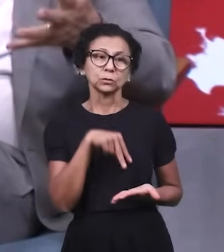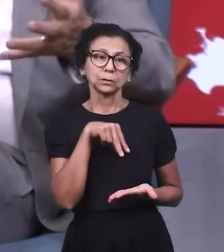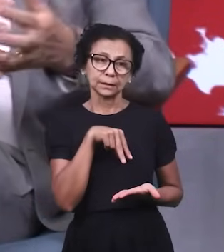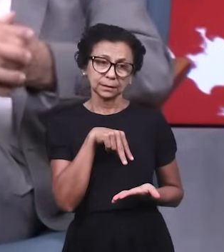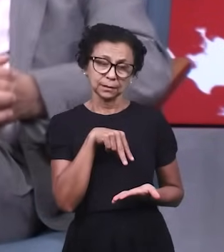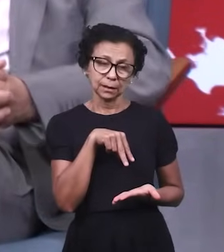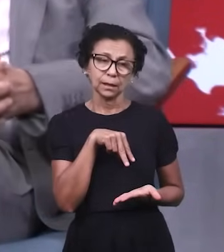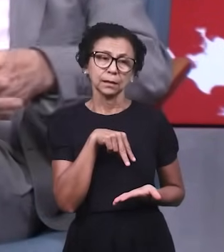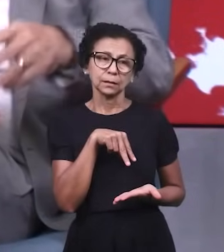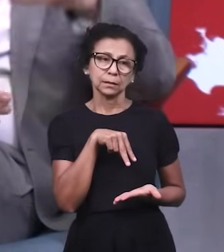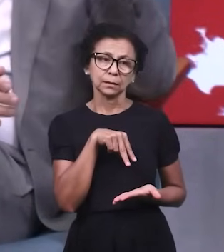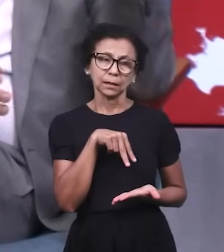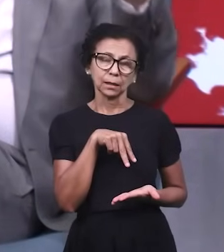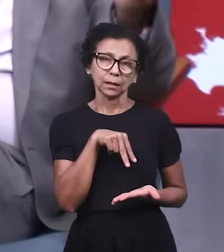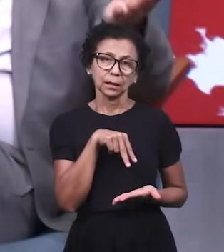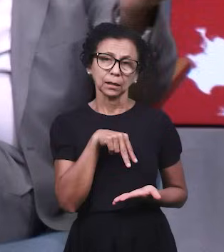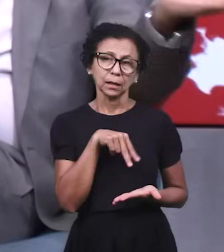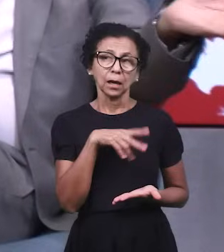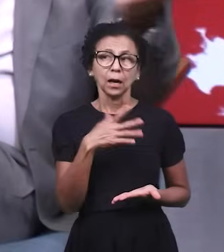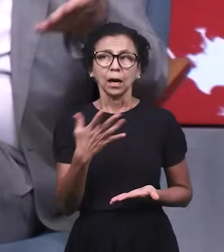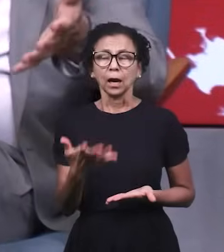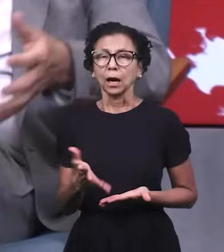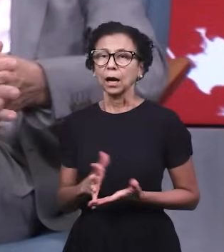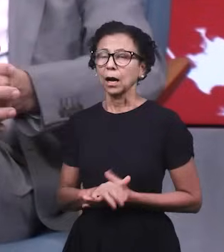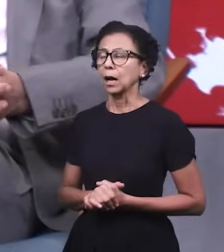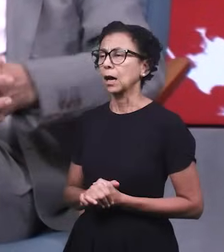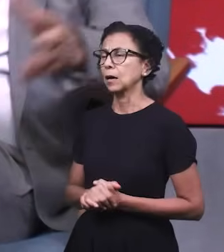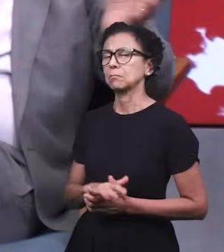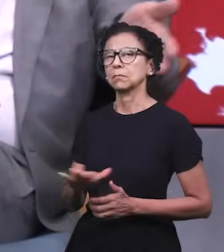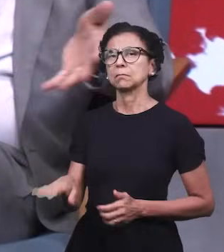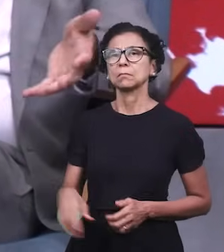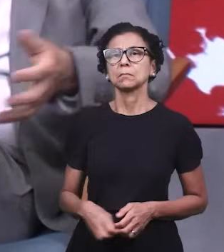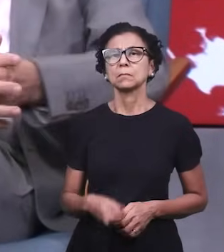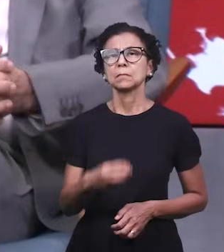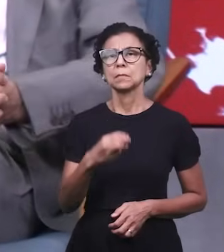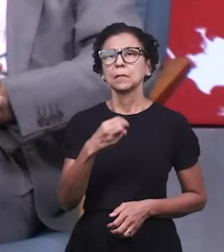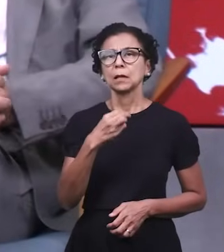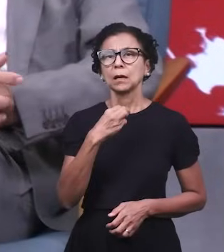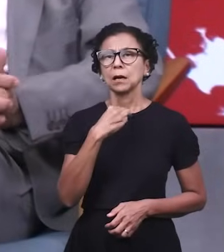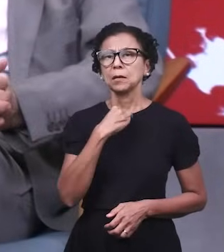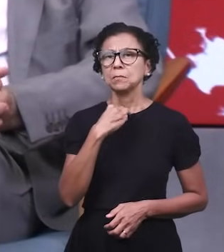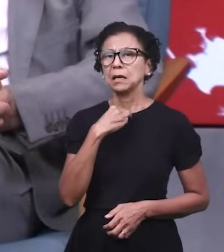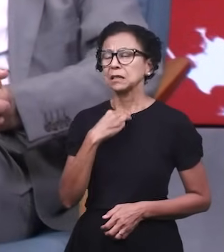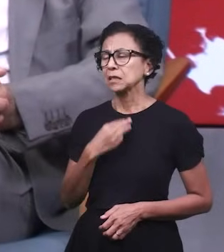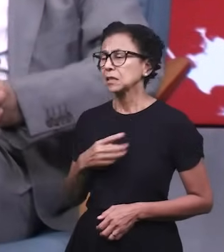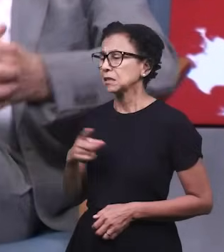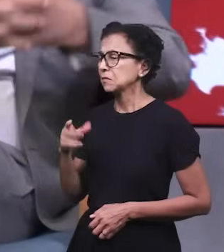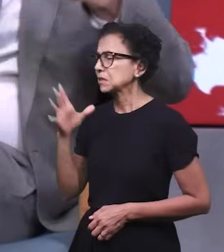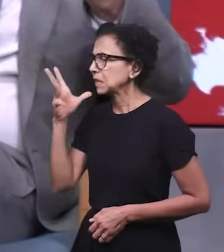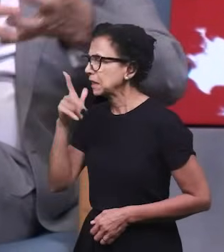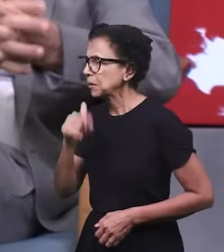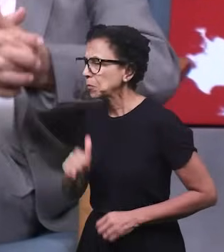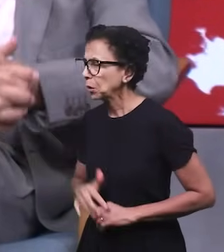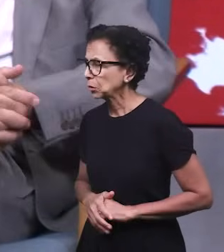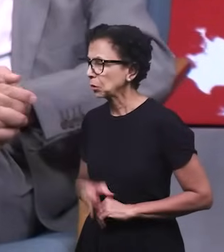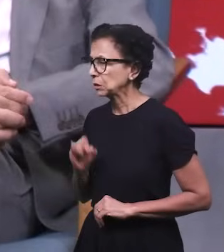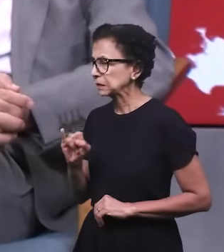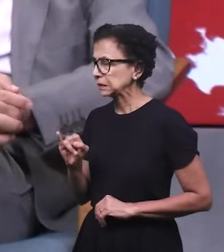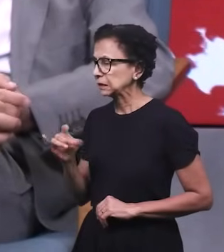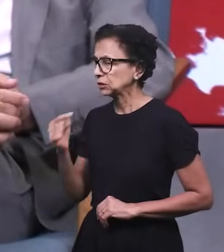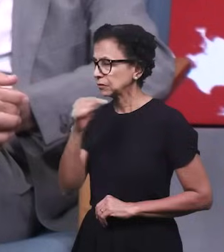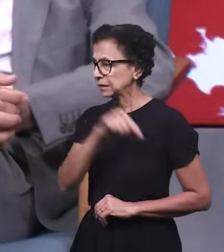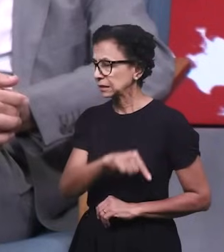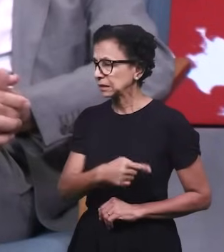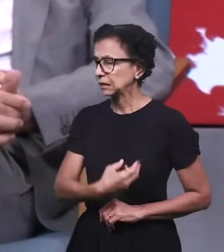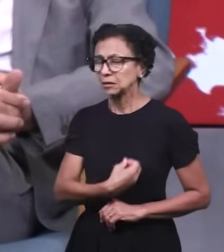Marta justificou, se o senhor tivesse aqui, ele não tinha morrido, o senhor devia ter estado aqui. Fez aquelas reclamações